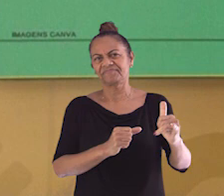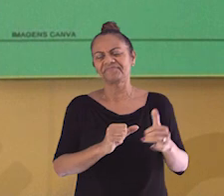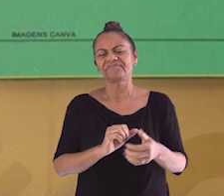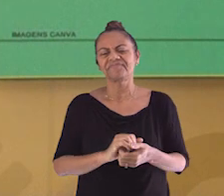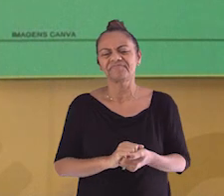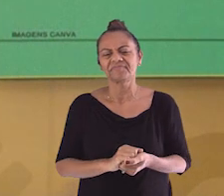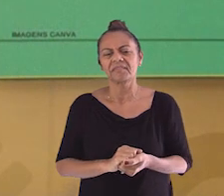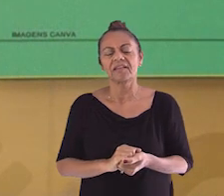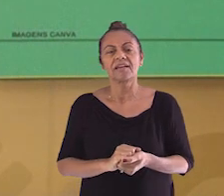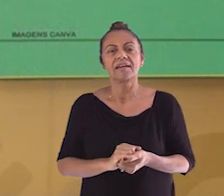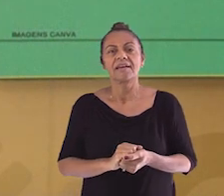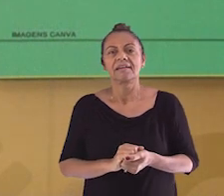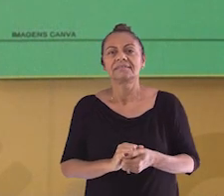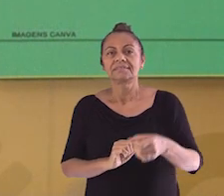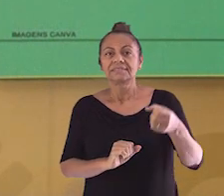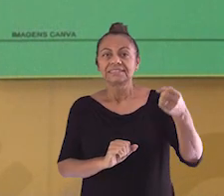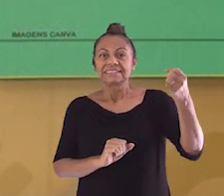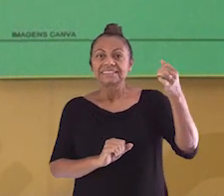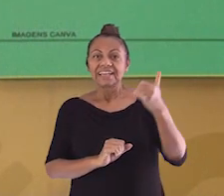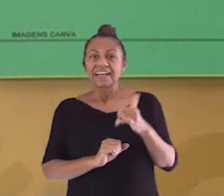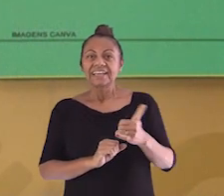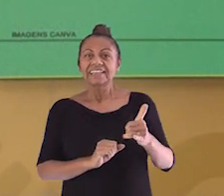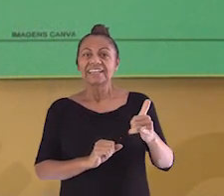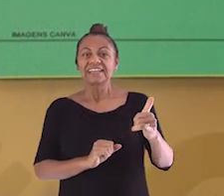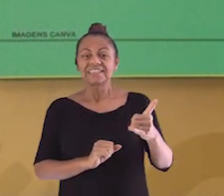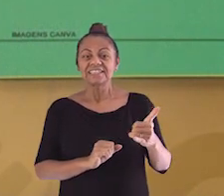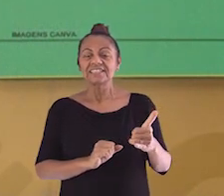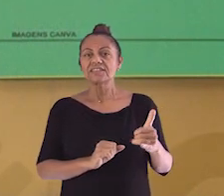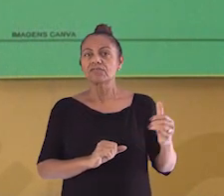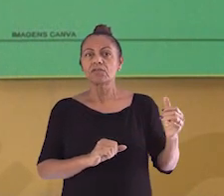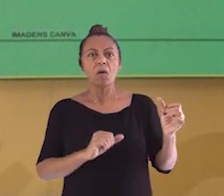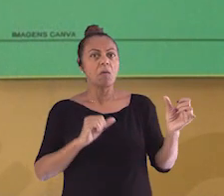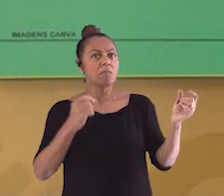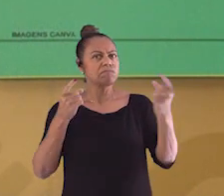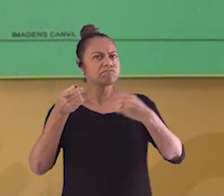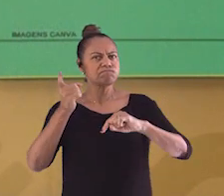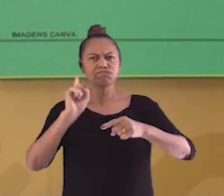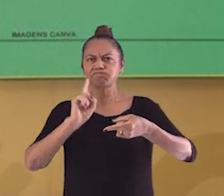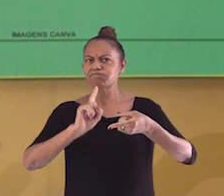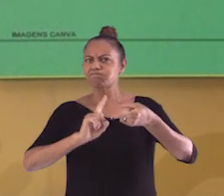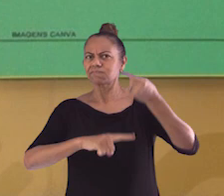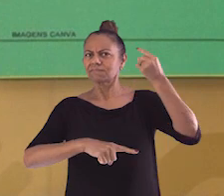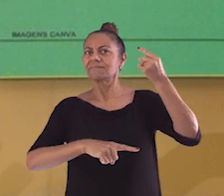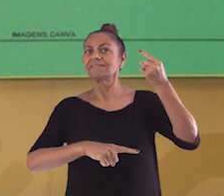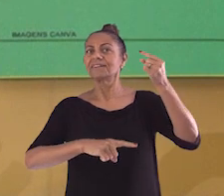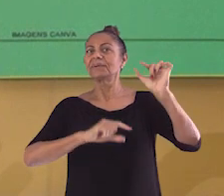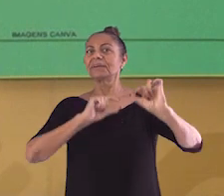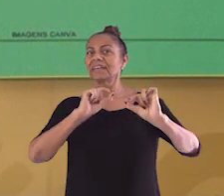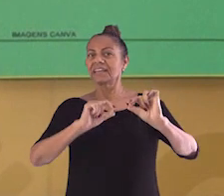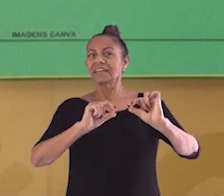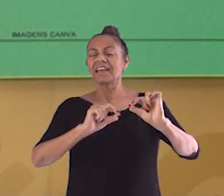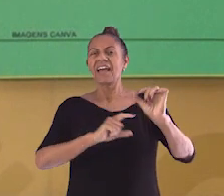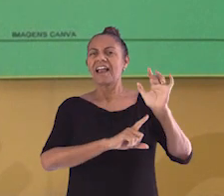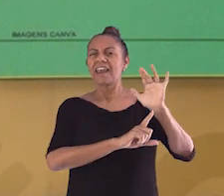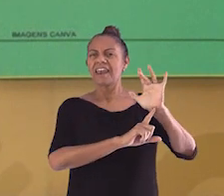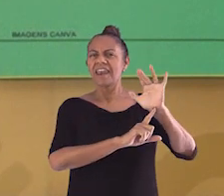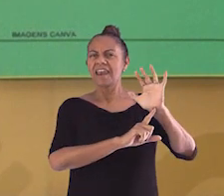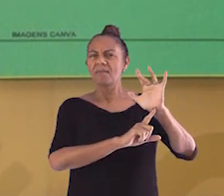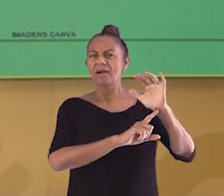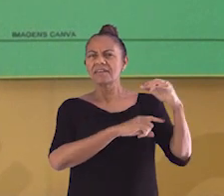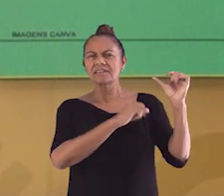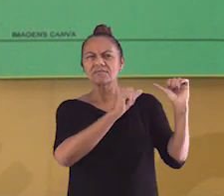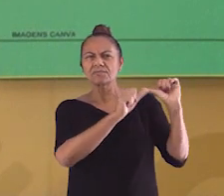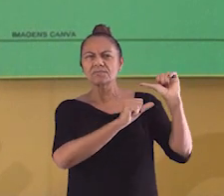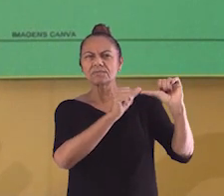energia elétrica, que veio assim, que foi uma grande mudança, uma grande revolução. Saímos das lamparinas